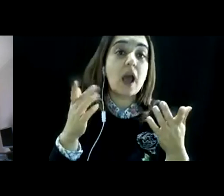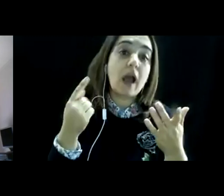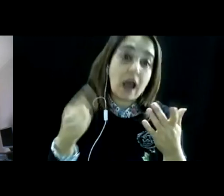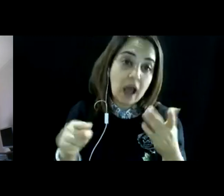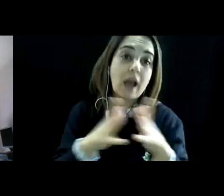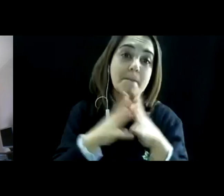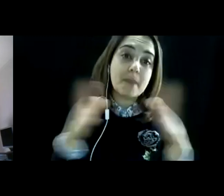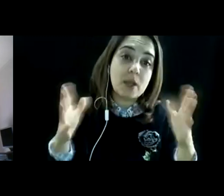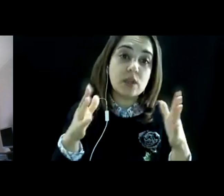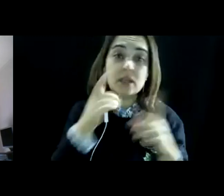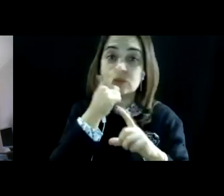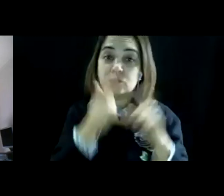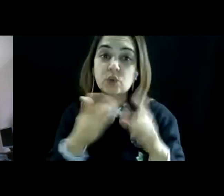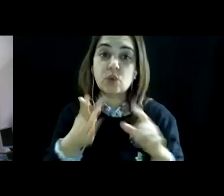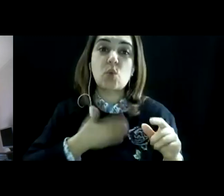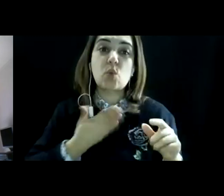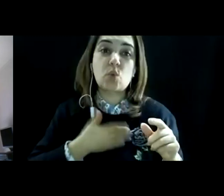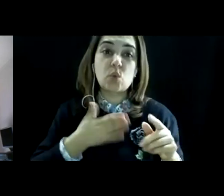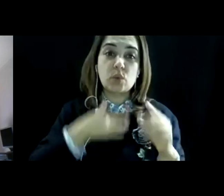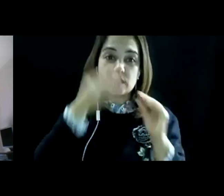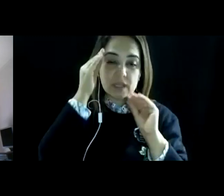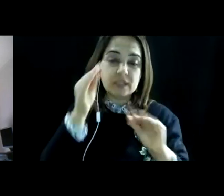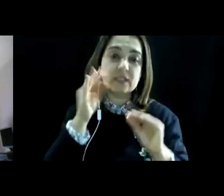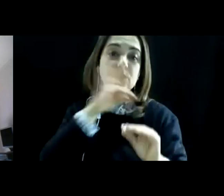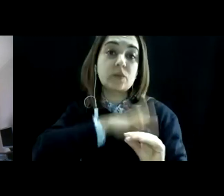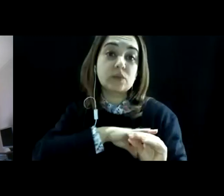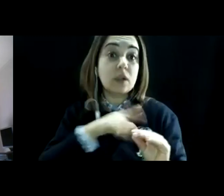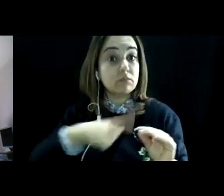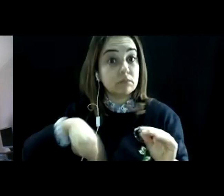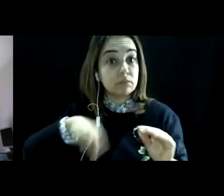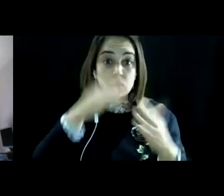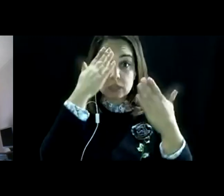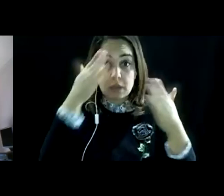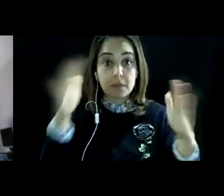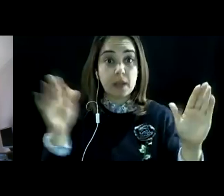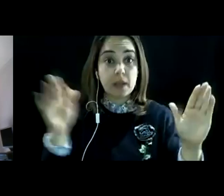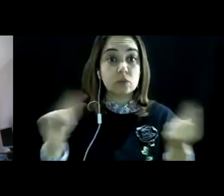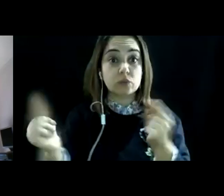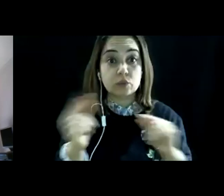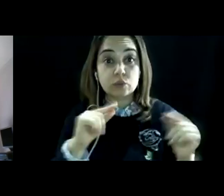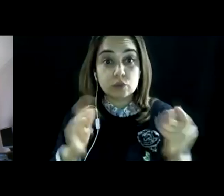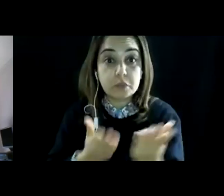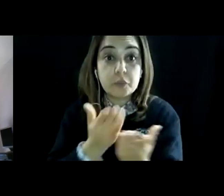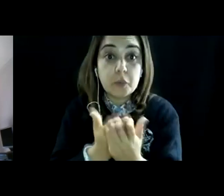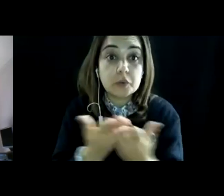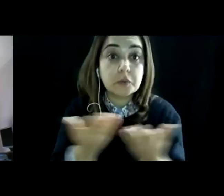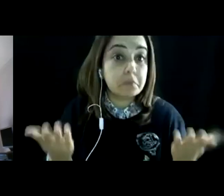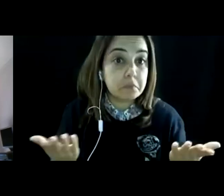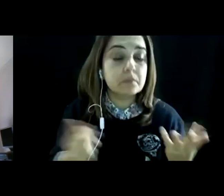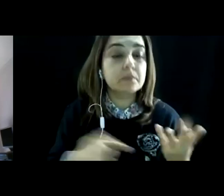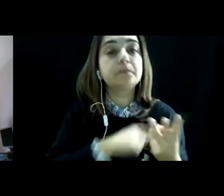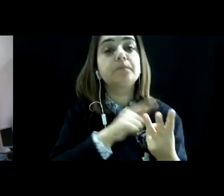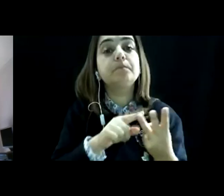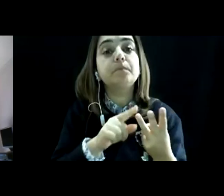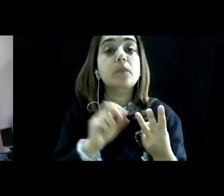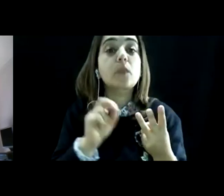profissional lá, temos que discutir isto, temos que estar abertos a essa discussão. E também há uma outra vertente, que é deixar mais ou menos as coisas como